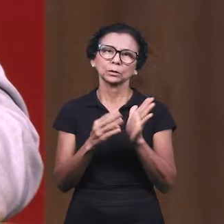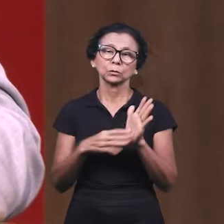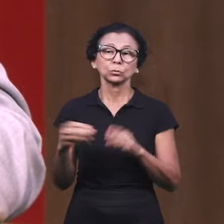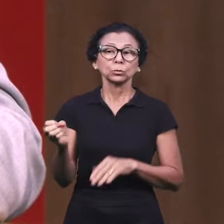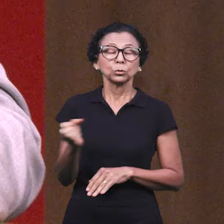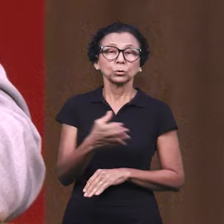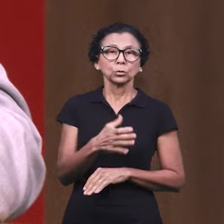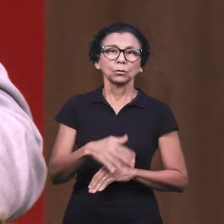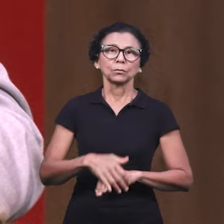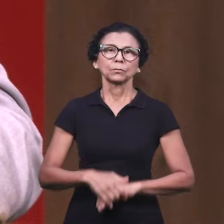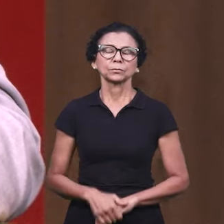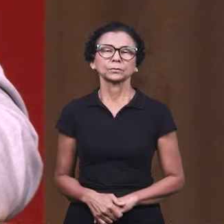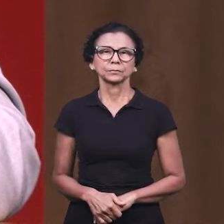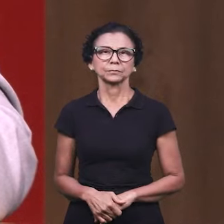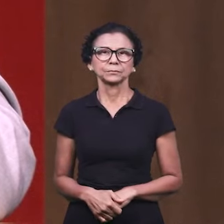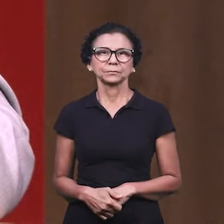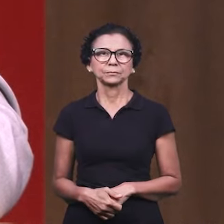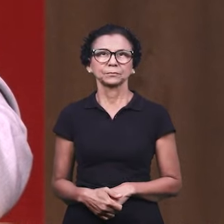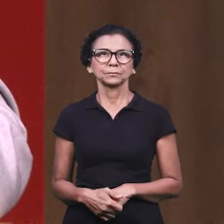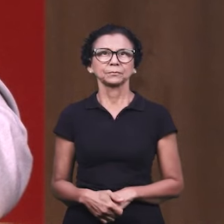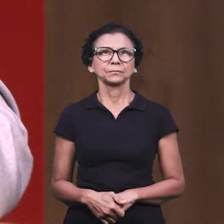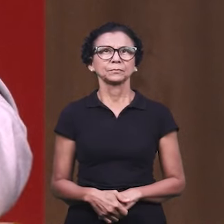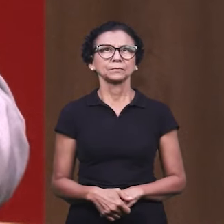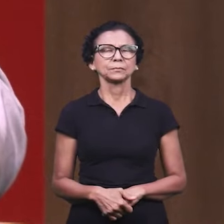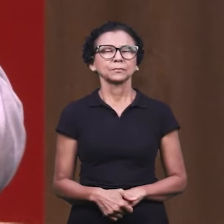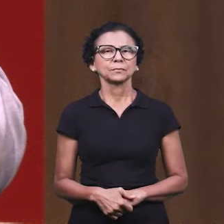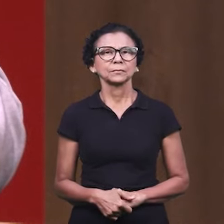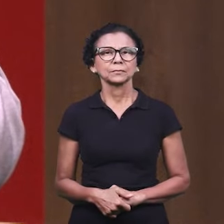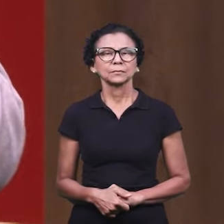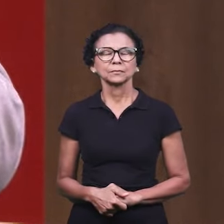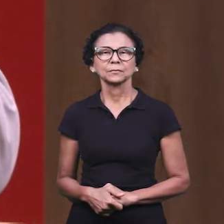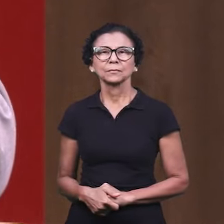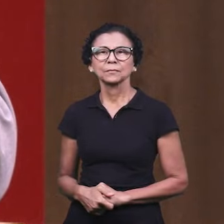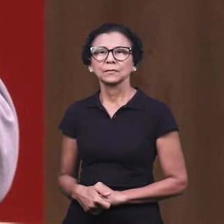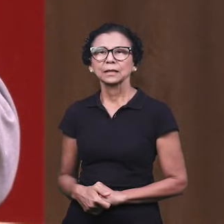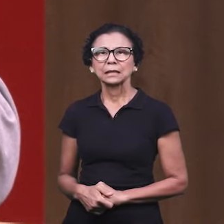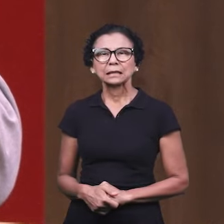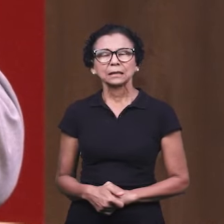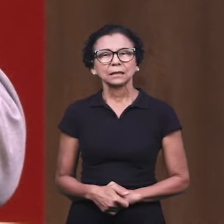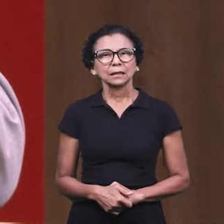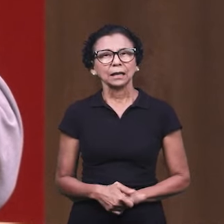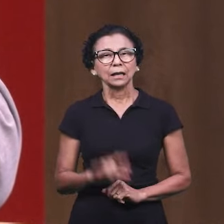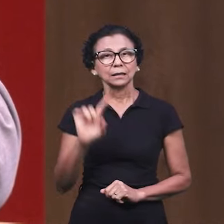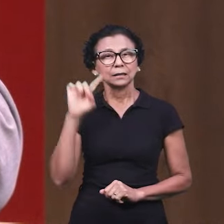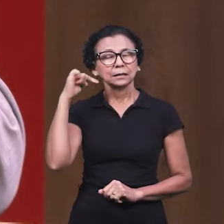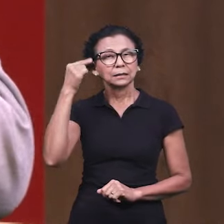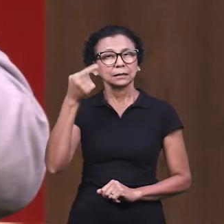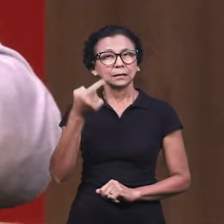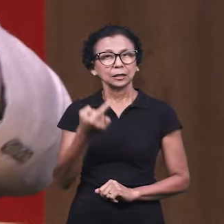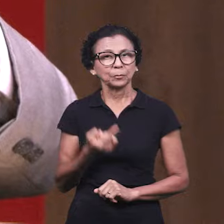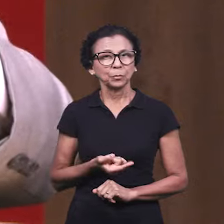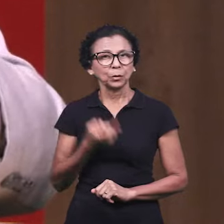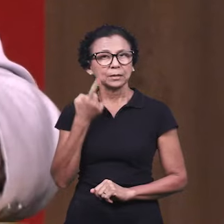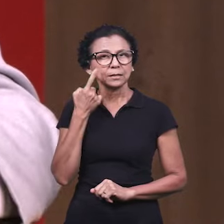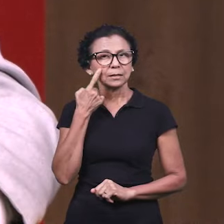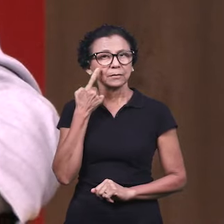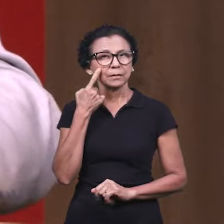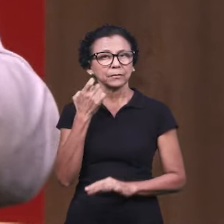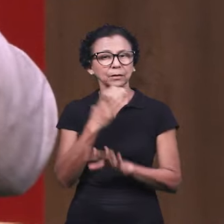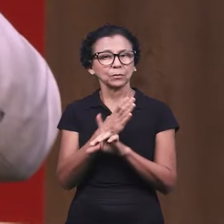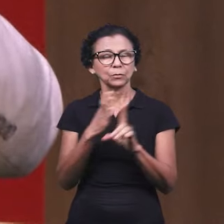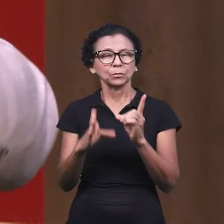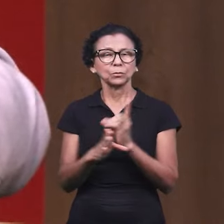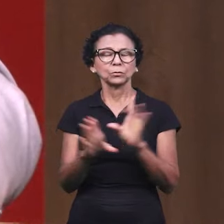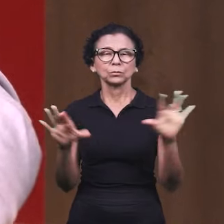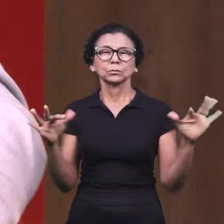sextas-feiras antes do culto no lar vai ser daqui a pouquinho você já começa a a tratar do assunto família a partir de